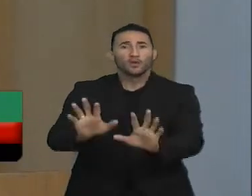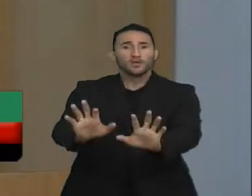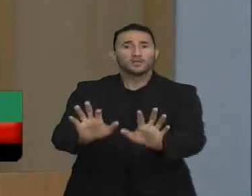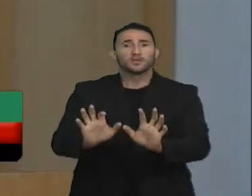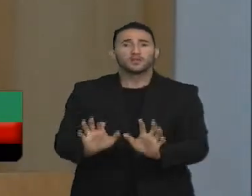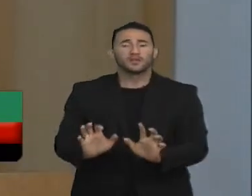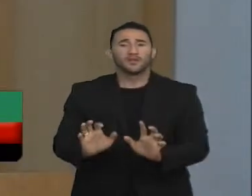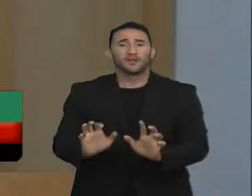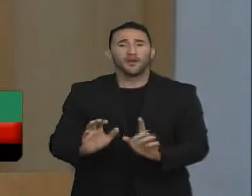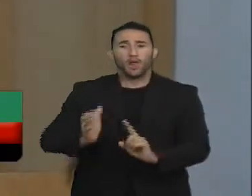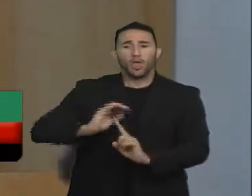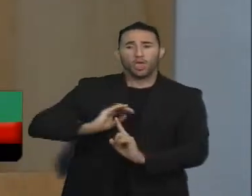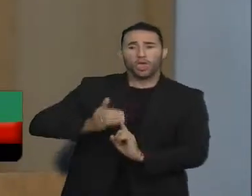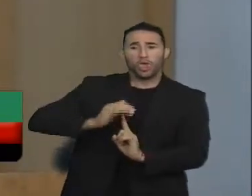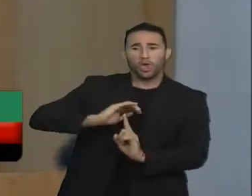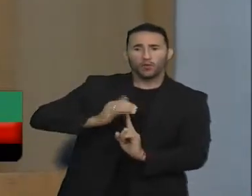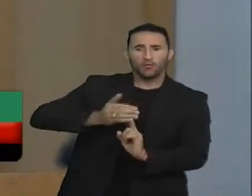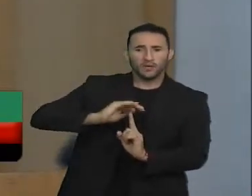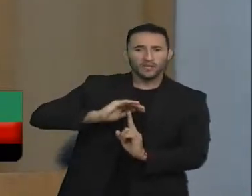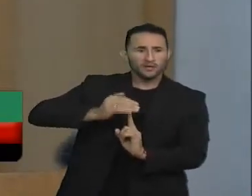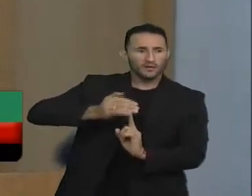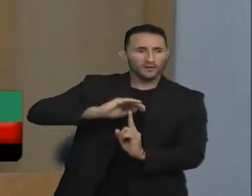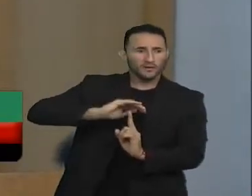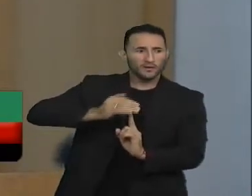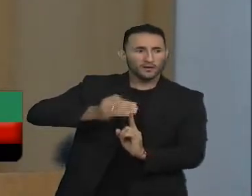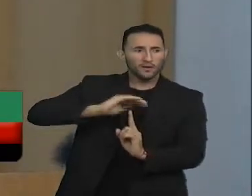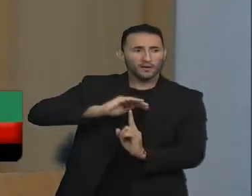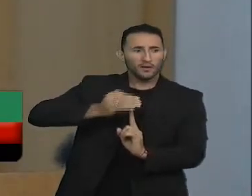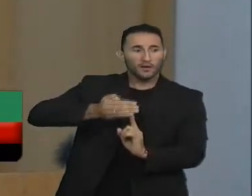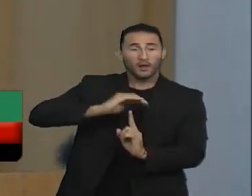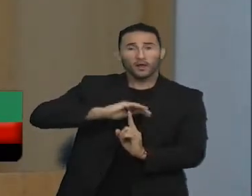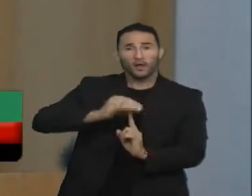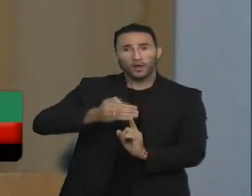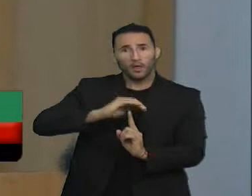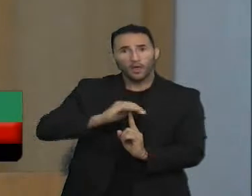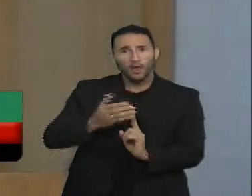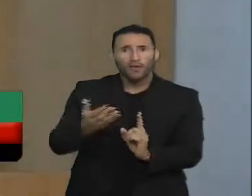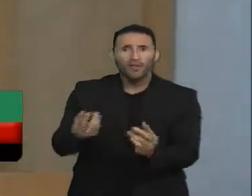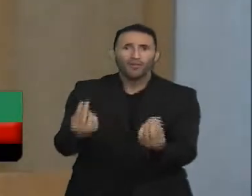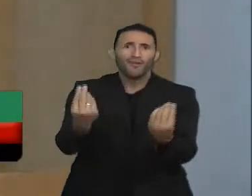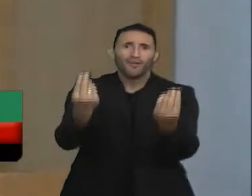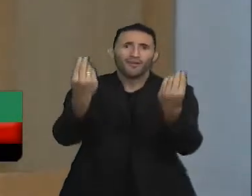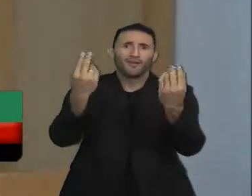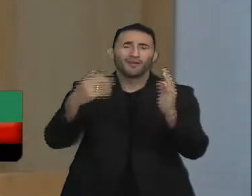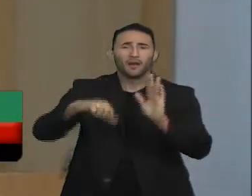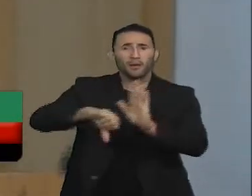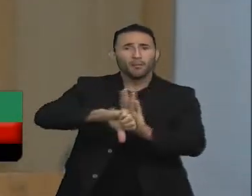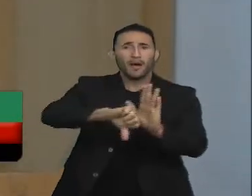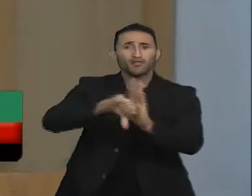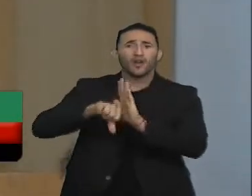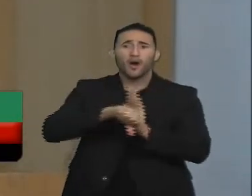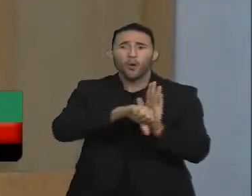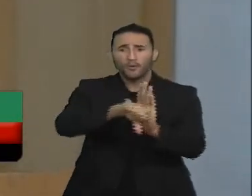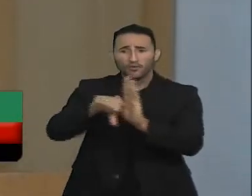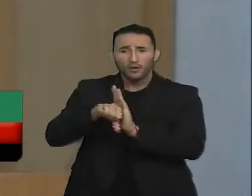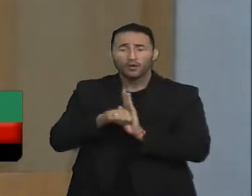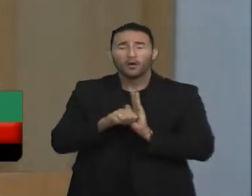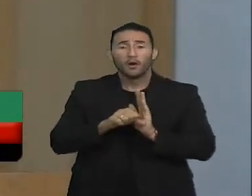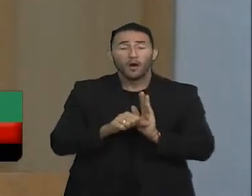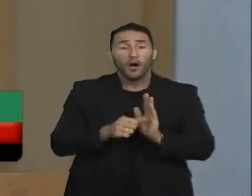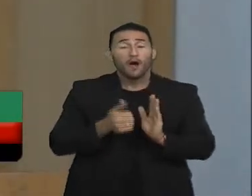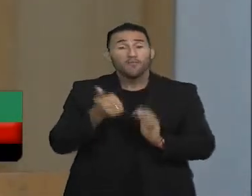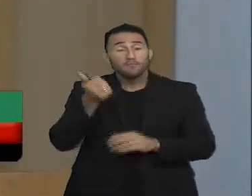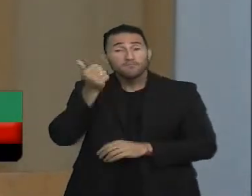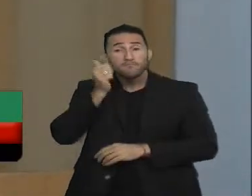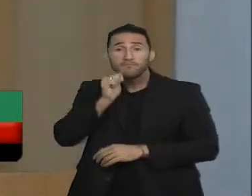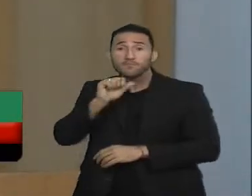sejam aí comida para esses marginais. Nós não podemos. Aonde chegou agora, vereador Emerson? A mãe tem que ir